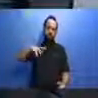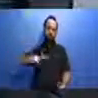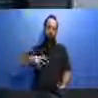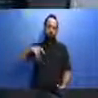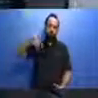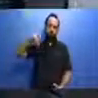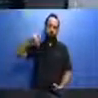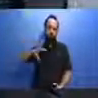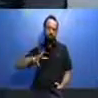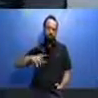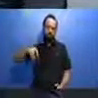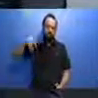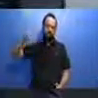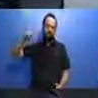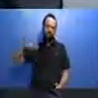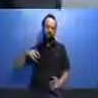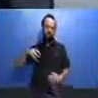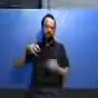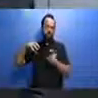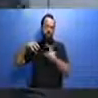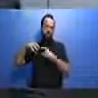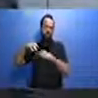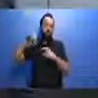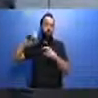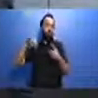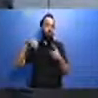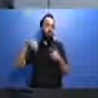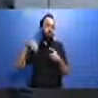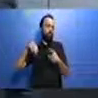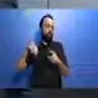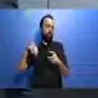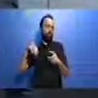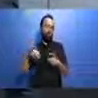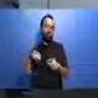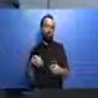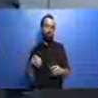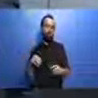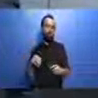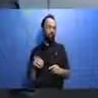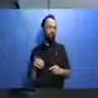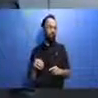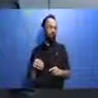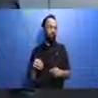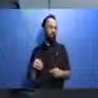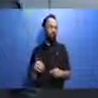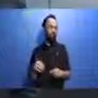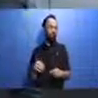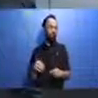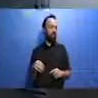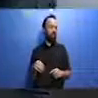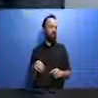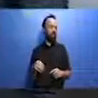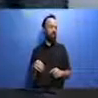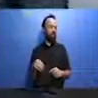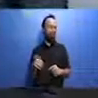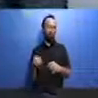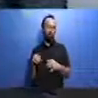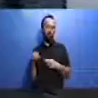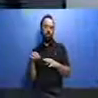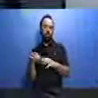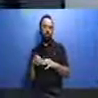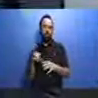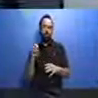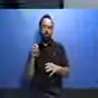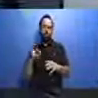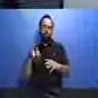queimadura. Isso não é uma queimadura, porque ela não é quente, a água viva não é quente, e nem a água do mar é quente. Ela simplesmente intoxica